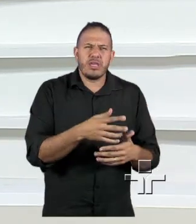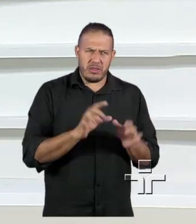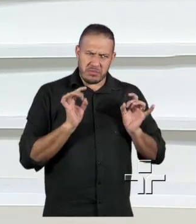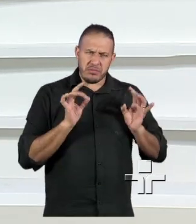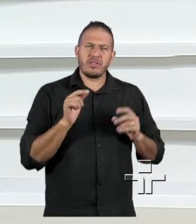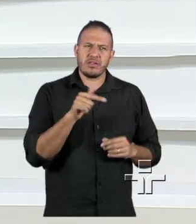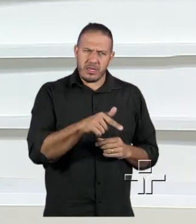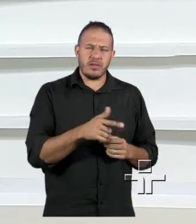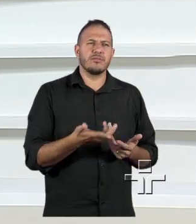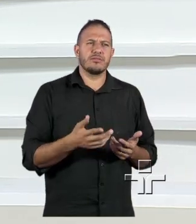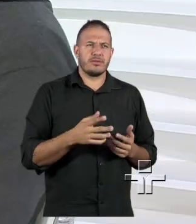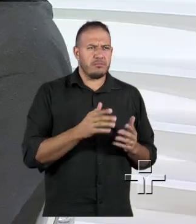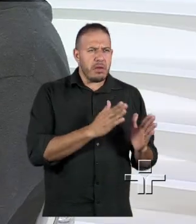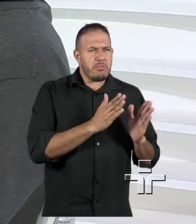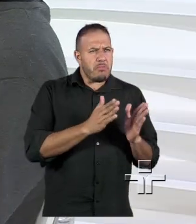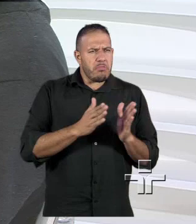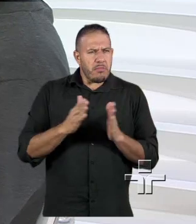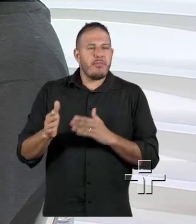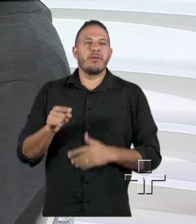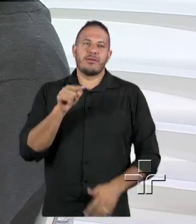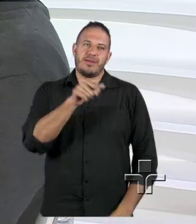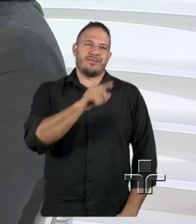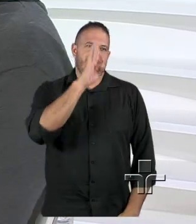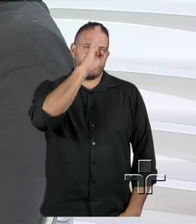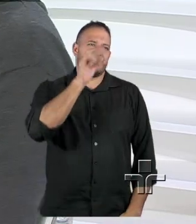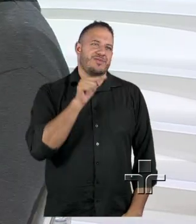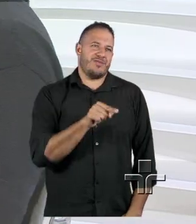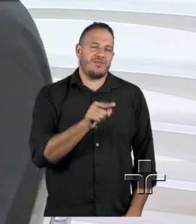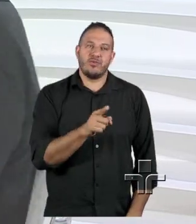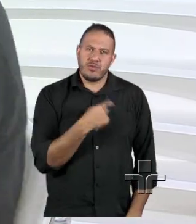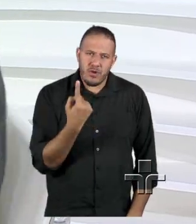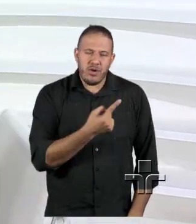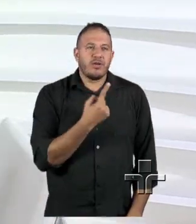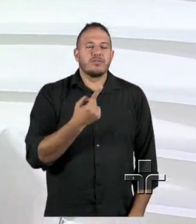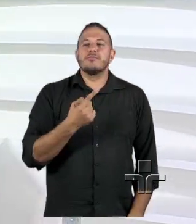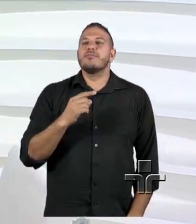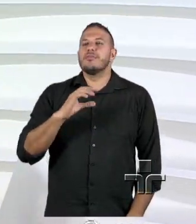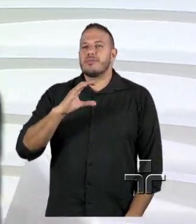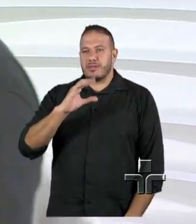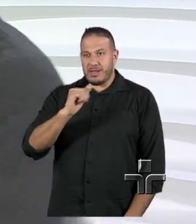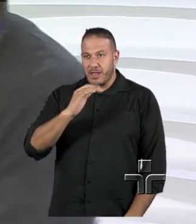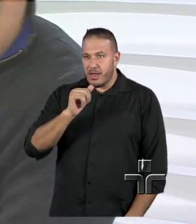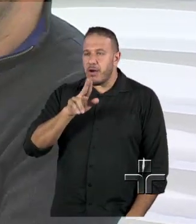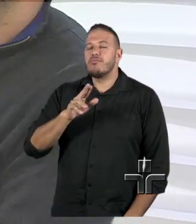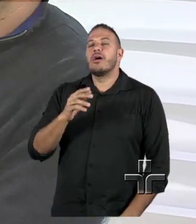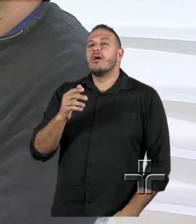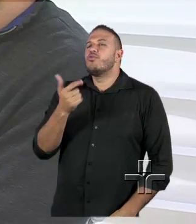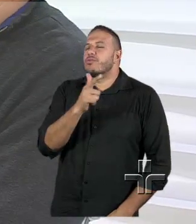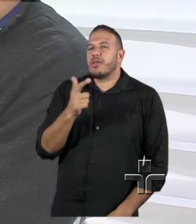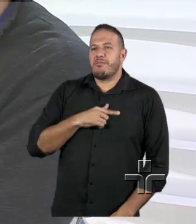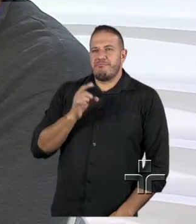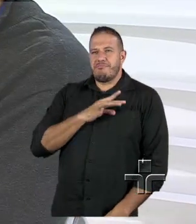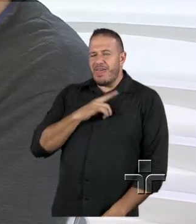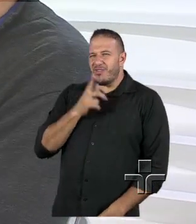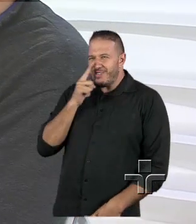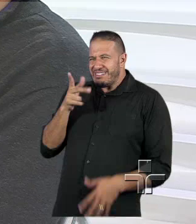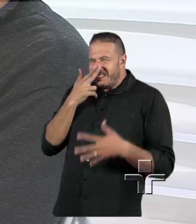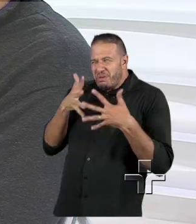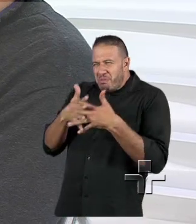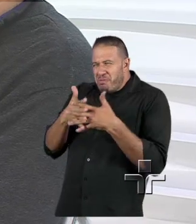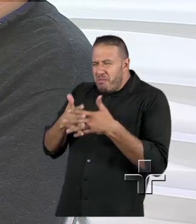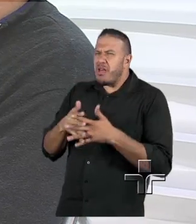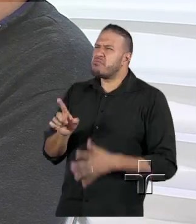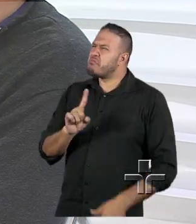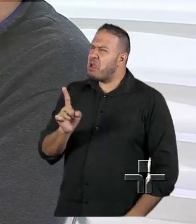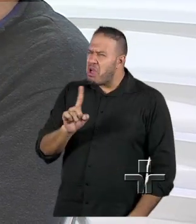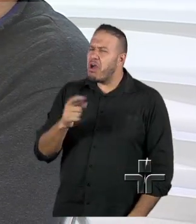especialidade, né? É isso aí. Então, esse é o ponto, Ricardo. Nós, na Cacau Show, não temos medo do que é complexo. Nossa, eu confesso, cada coisa eu